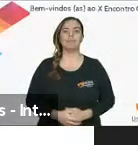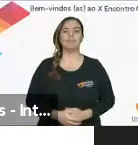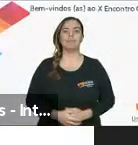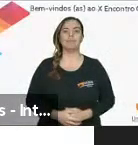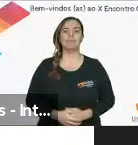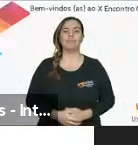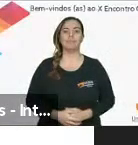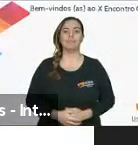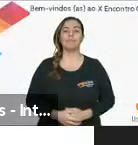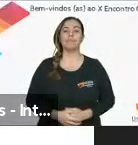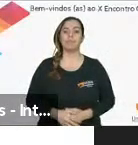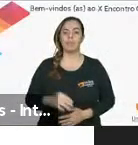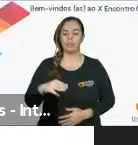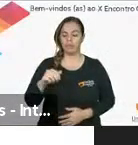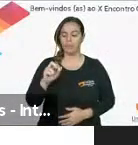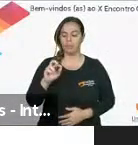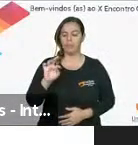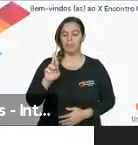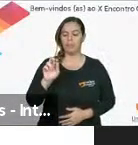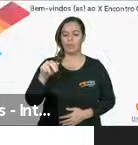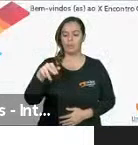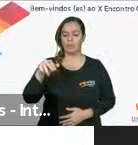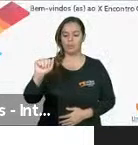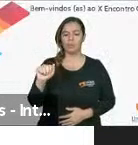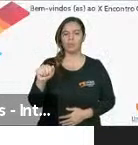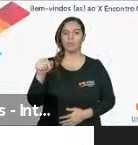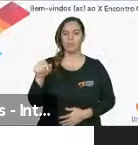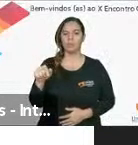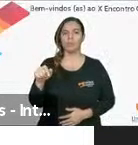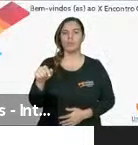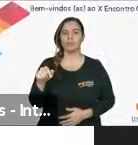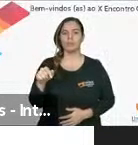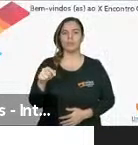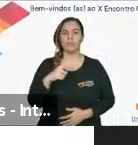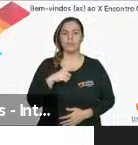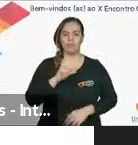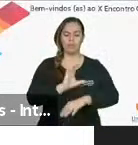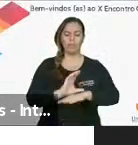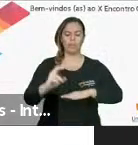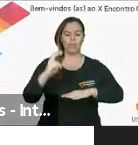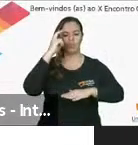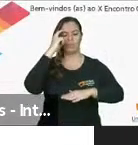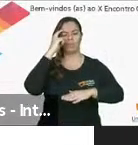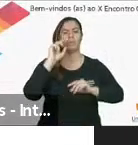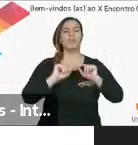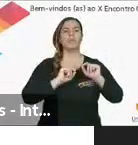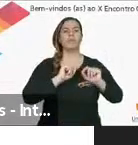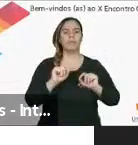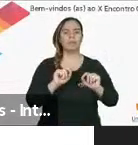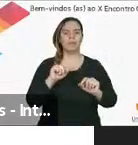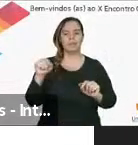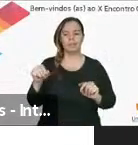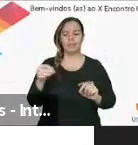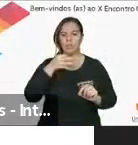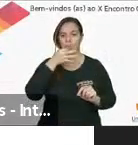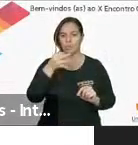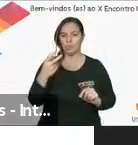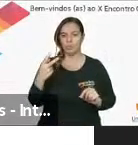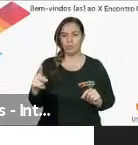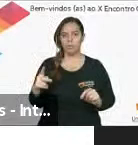Para o Maturana, o que é uma cultura? Eu falei isso uma vez,